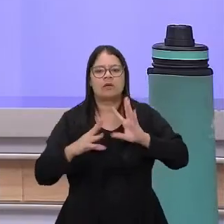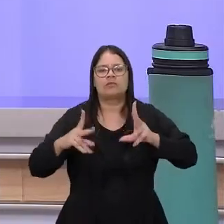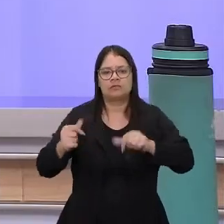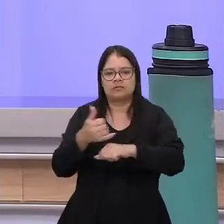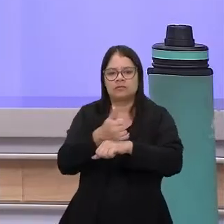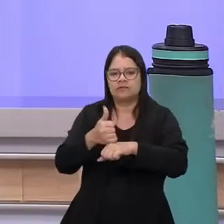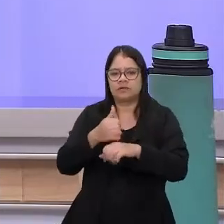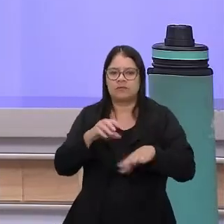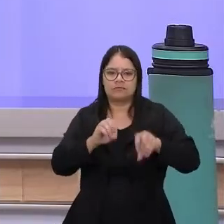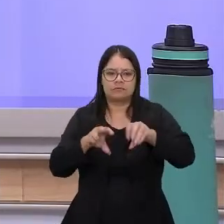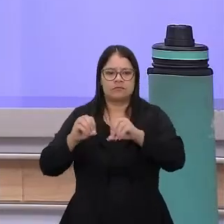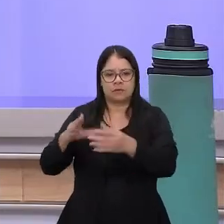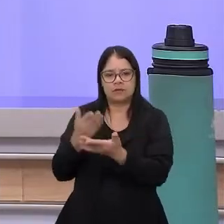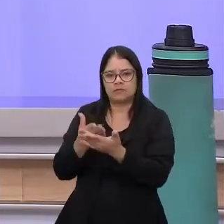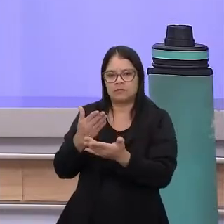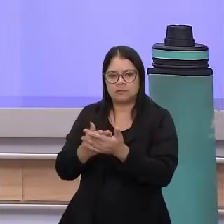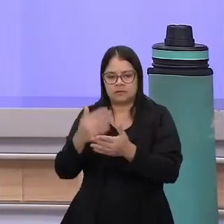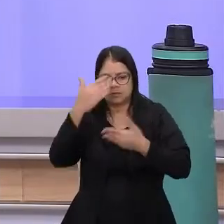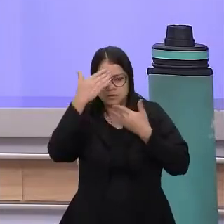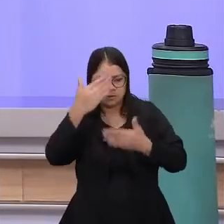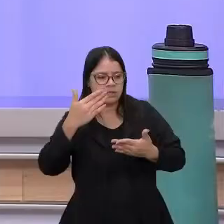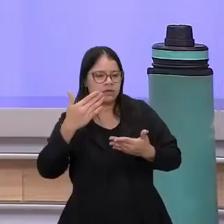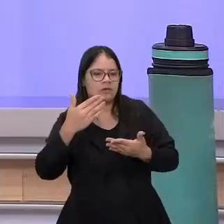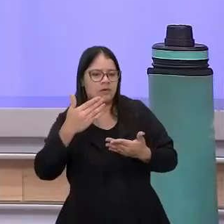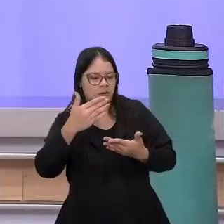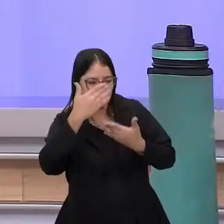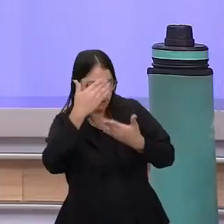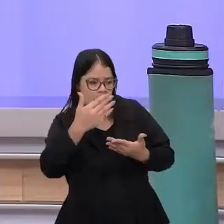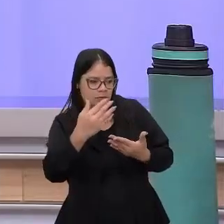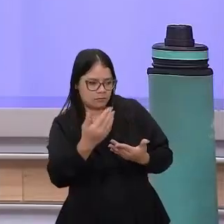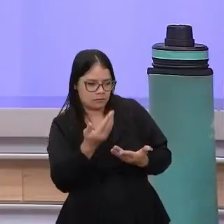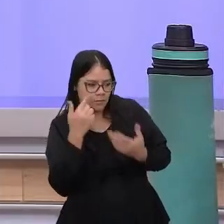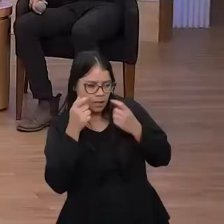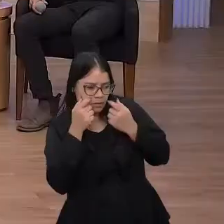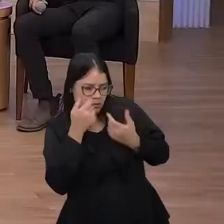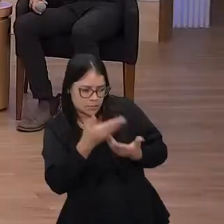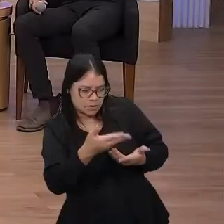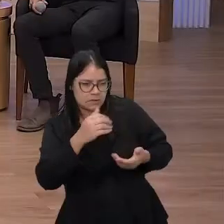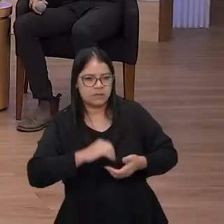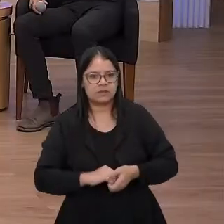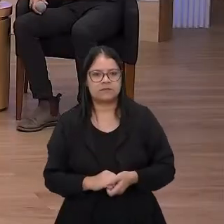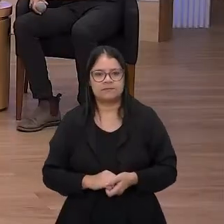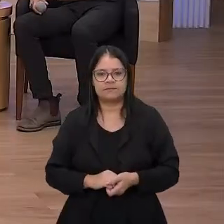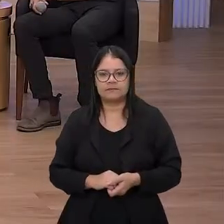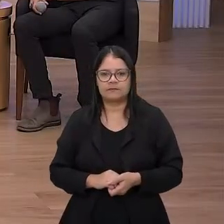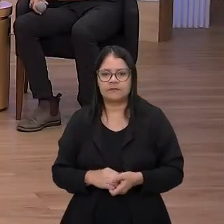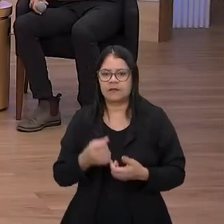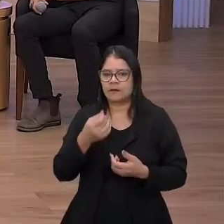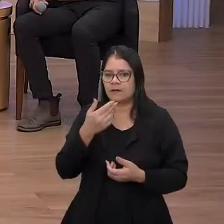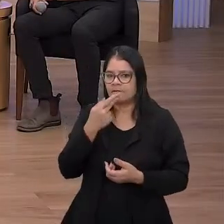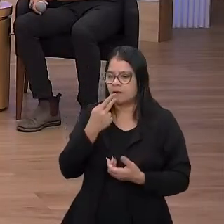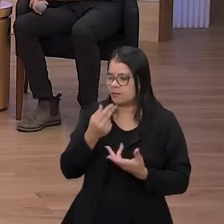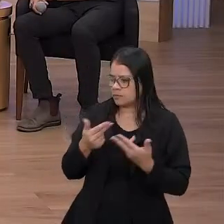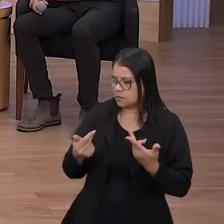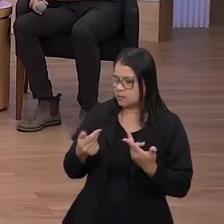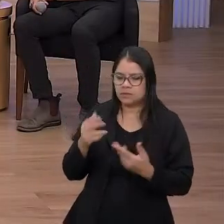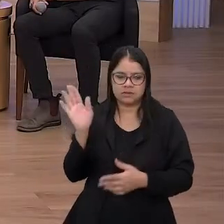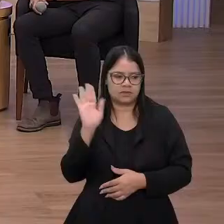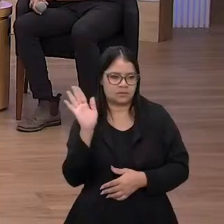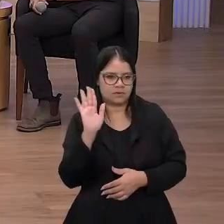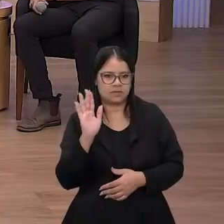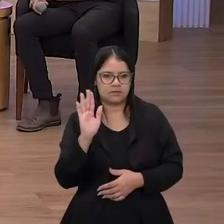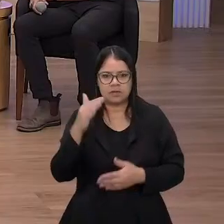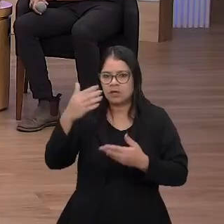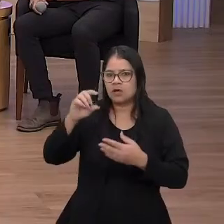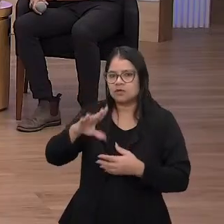da educação. Eu quero agradecer aqui, muito obrigada pela sua presença. Você quer falar alguma coisa, se despedir?